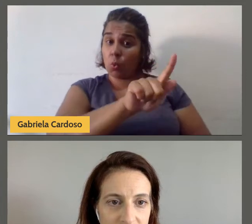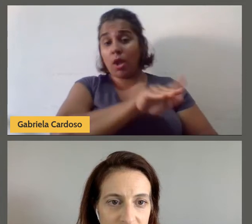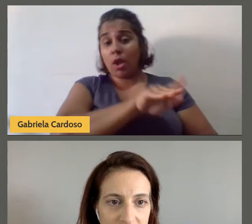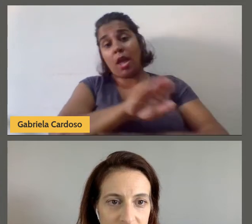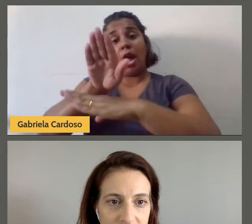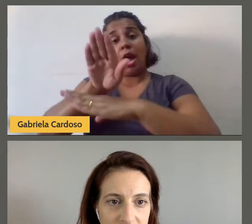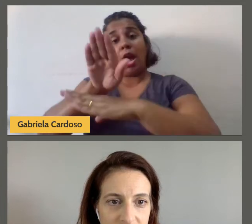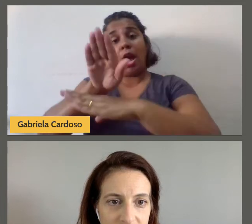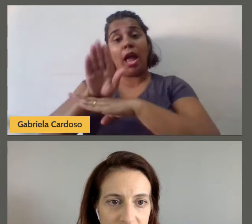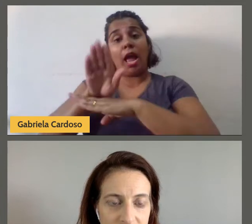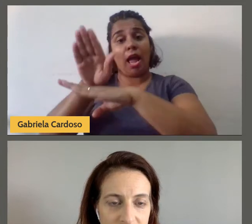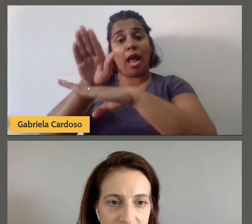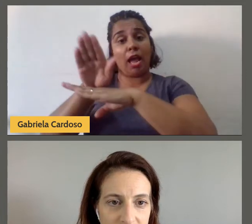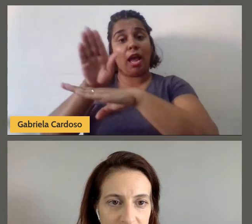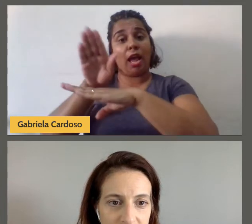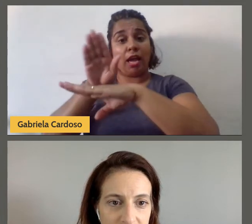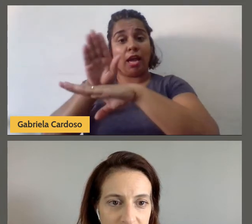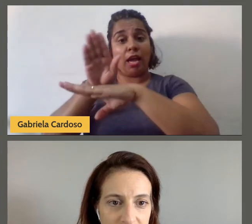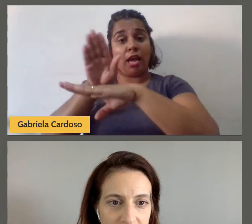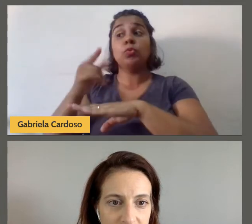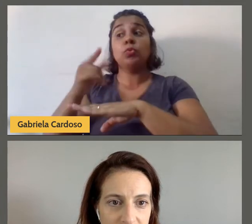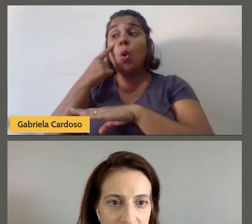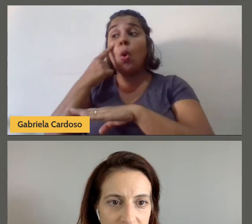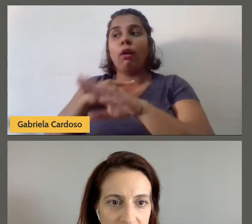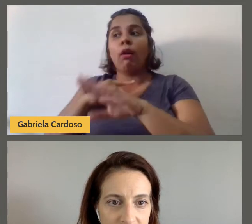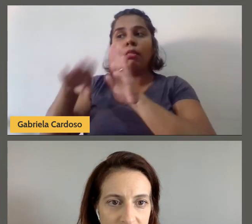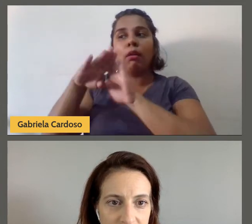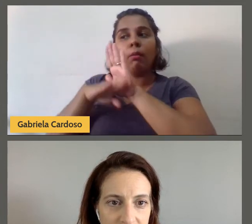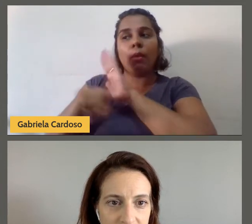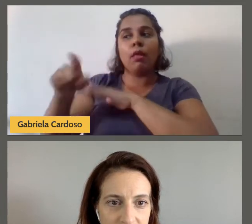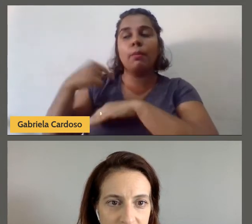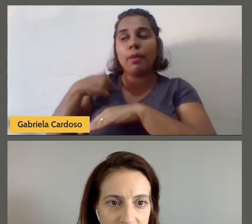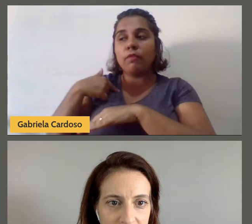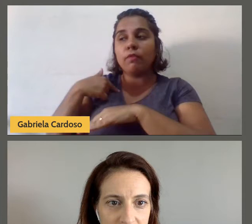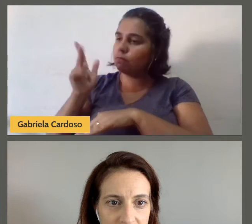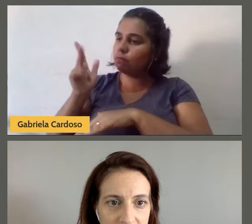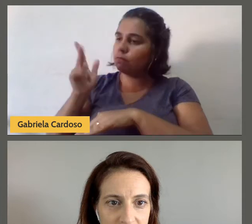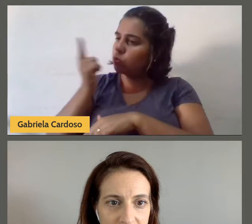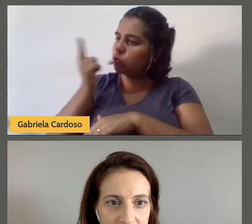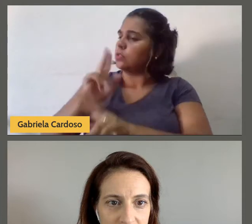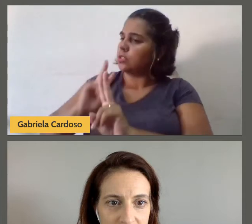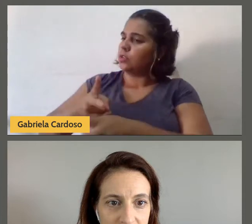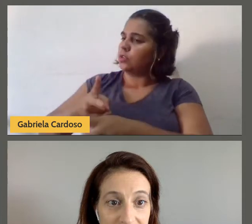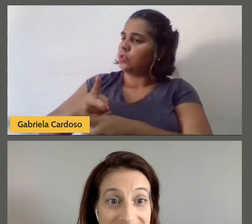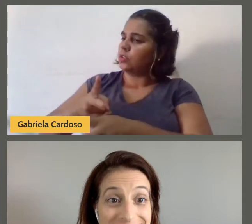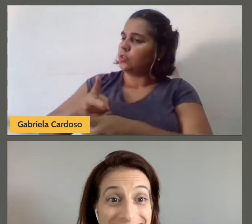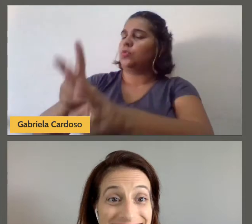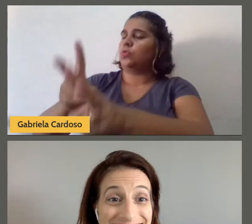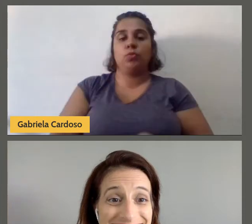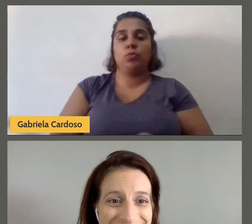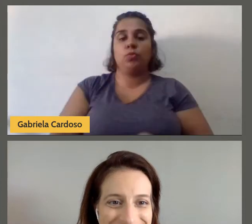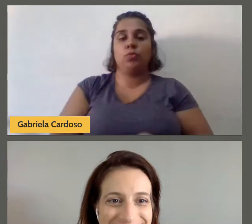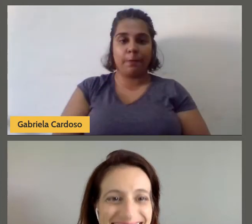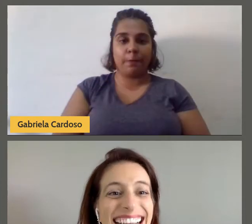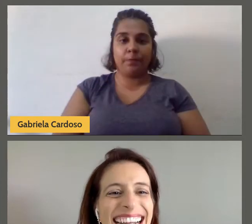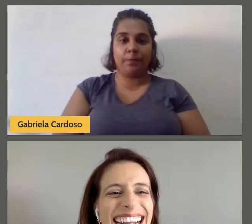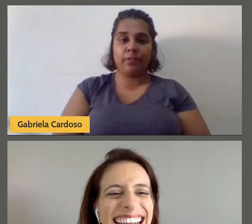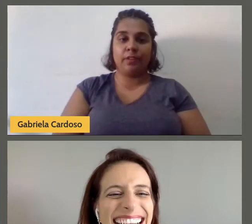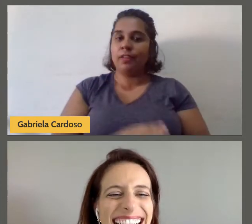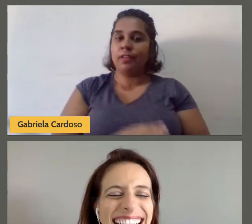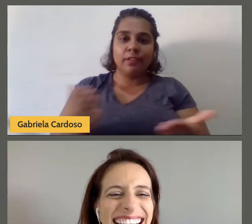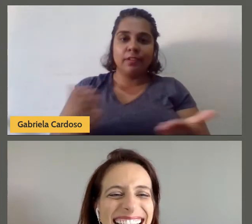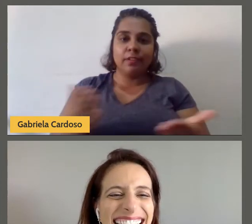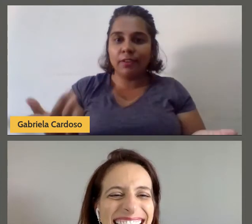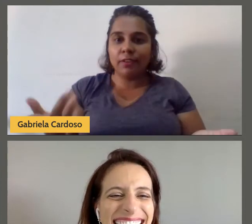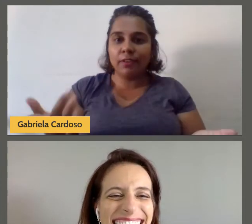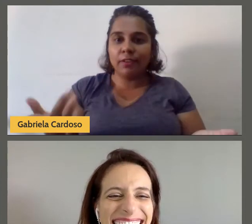tem um caminho para você seguir, né? Eu acho que para a gente seria, vamos fazer um pastel, vamos fazer uma